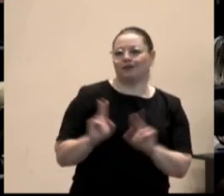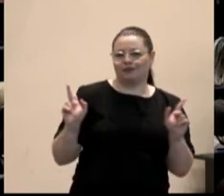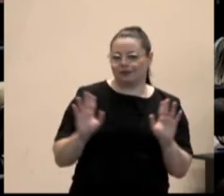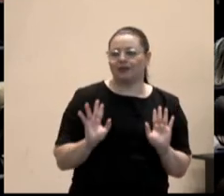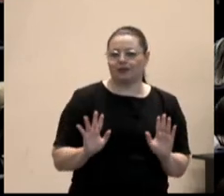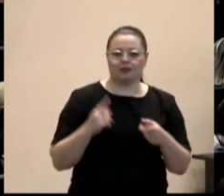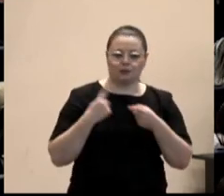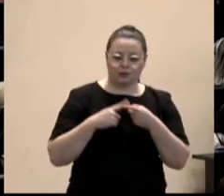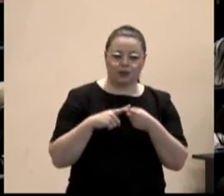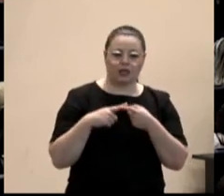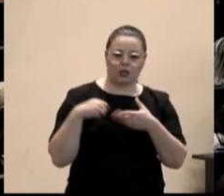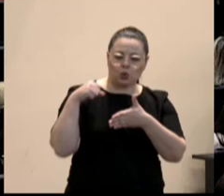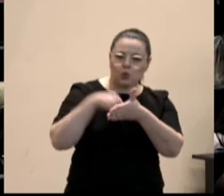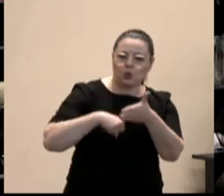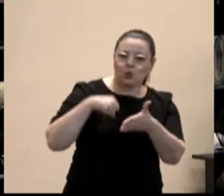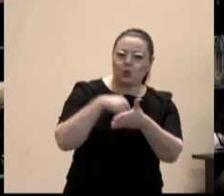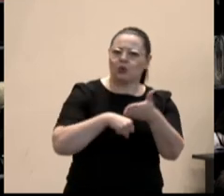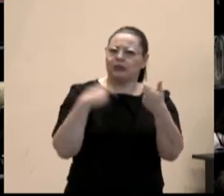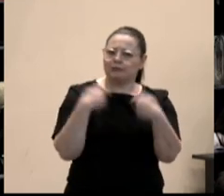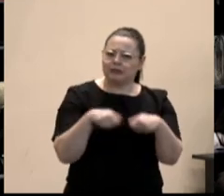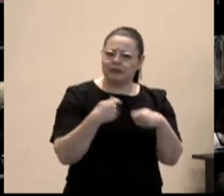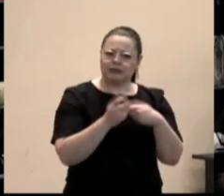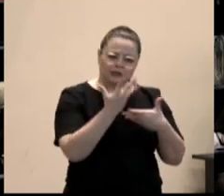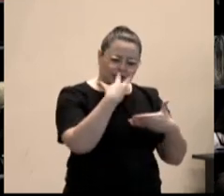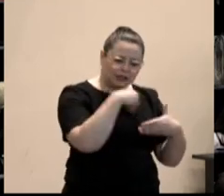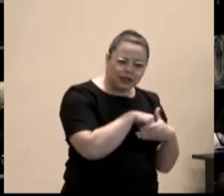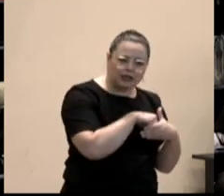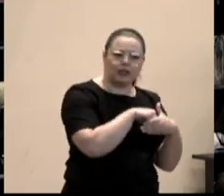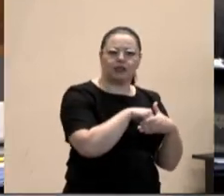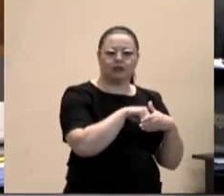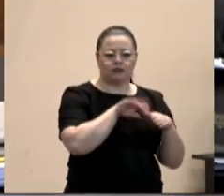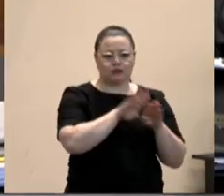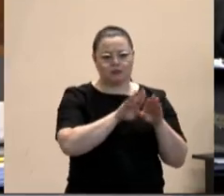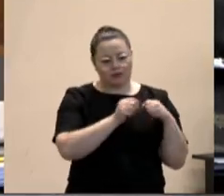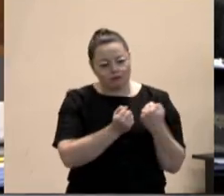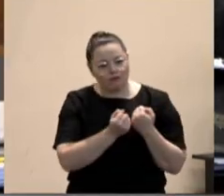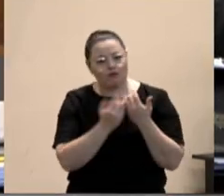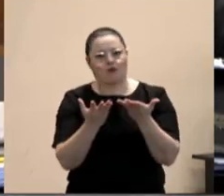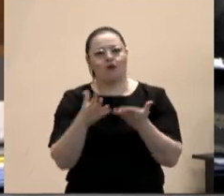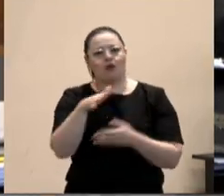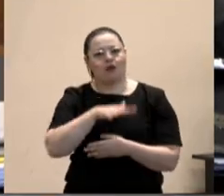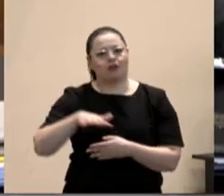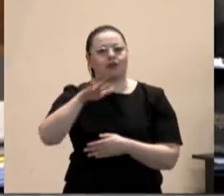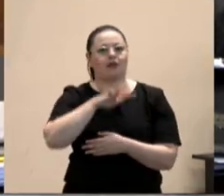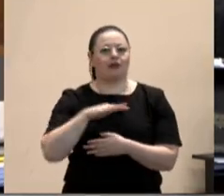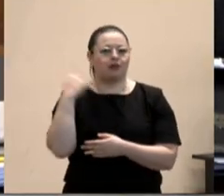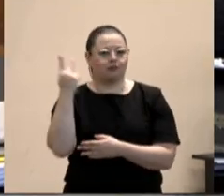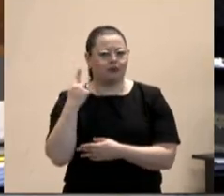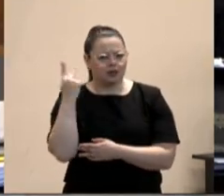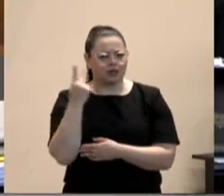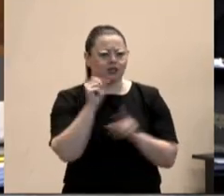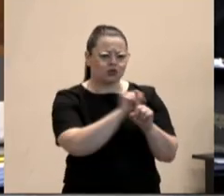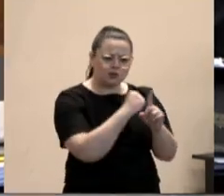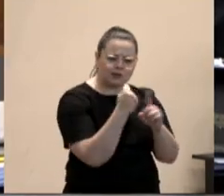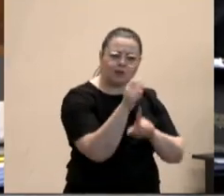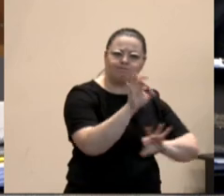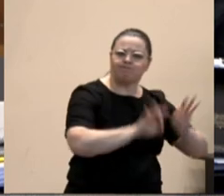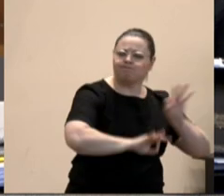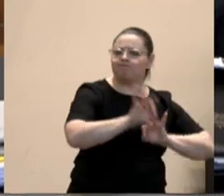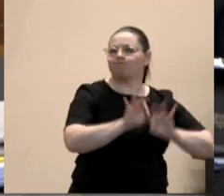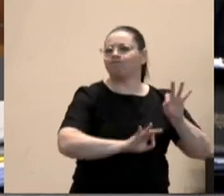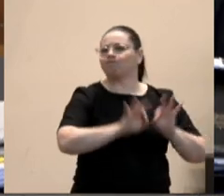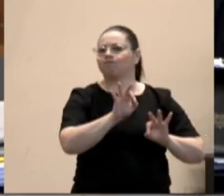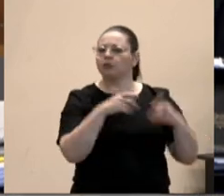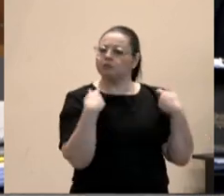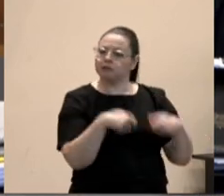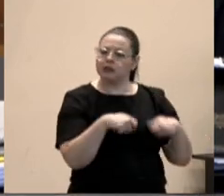tem que ser por dentro e por fora do parlamento, nós sabemos disso, sociedade civil organizada precisa estar